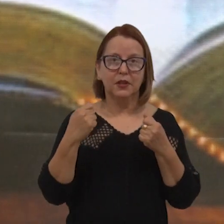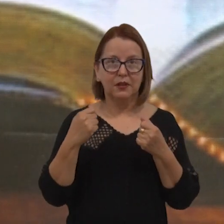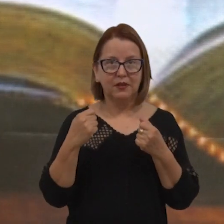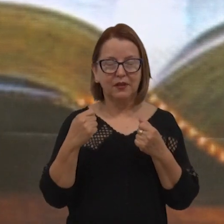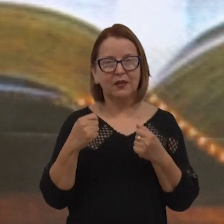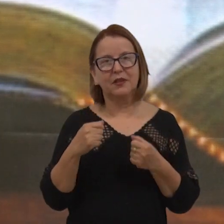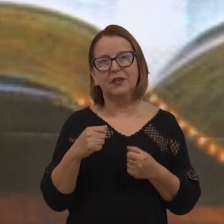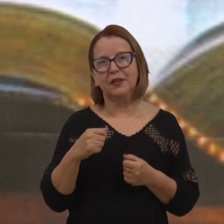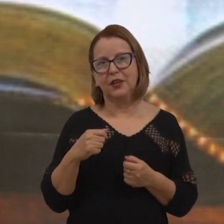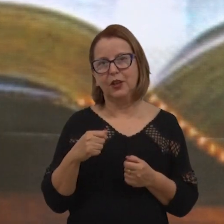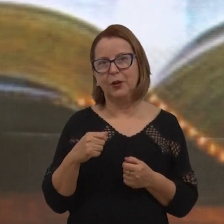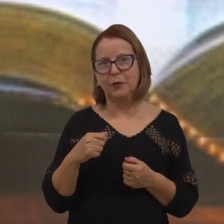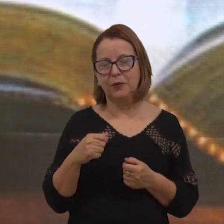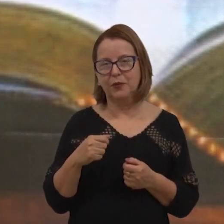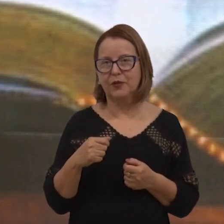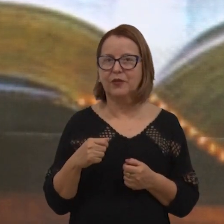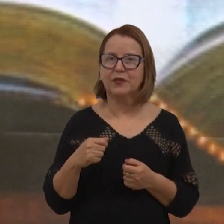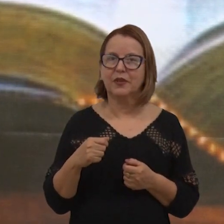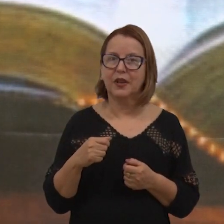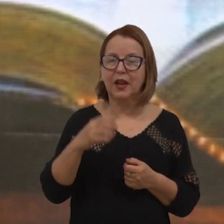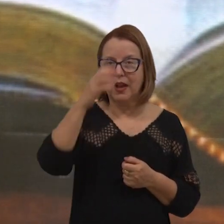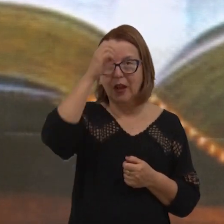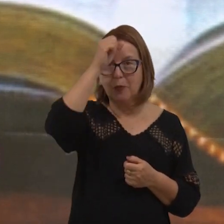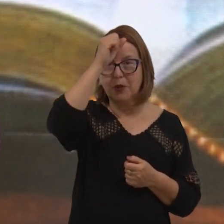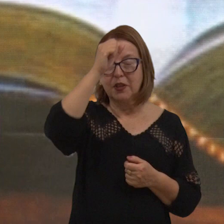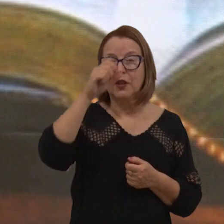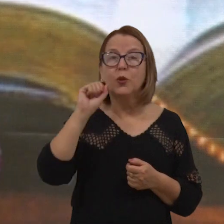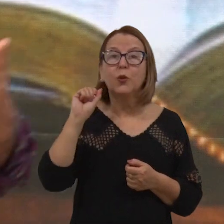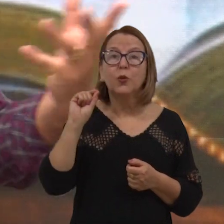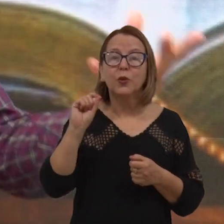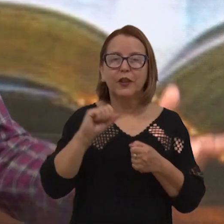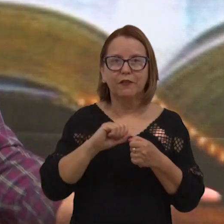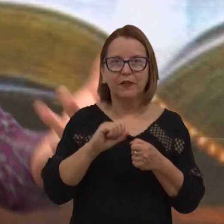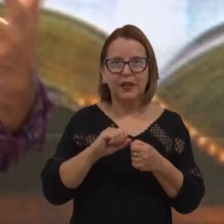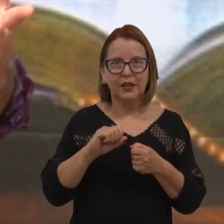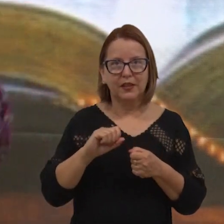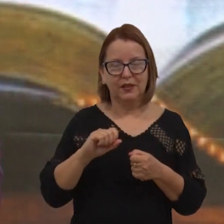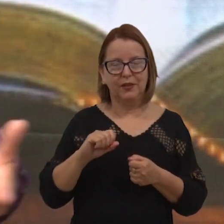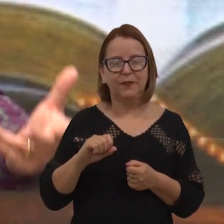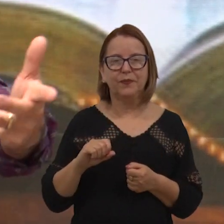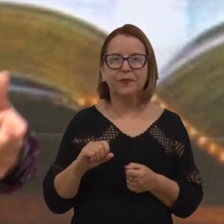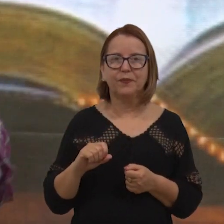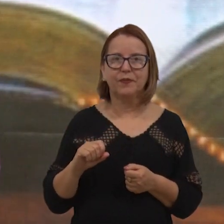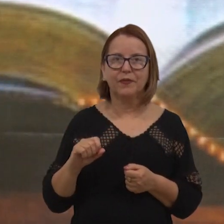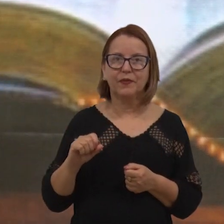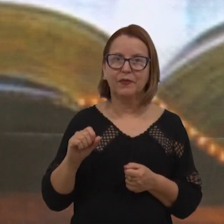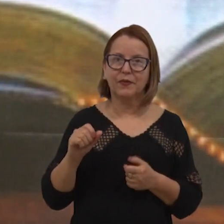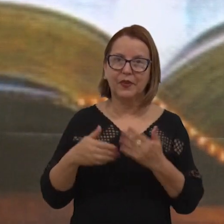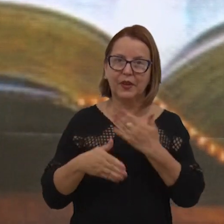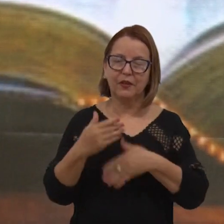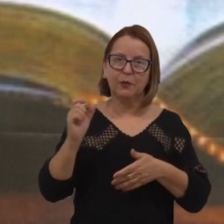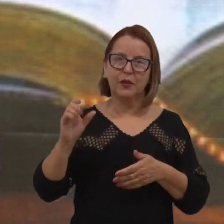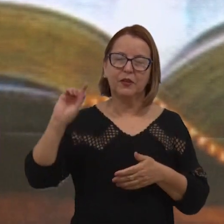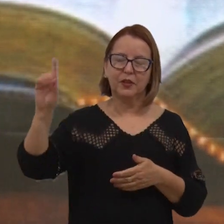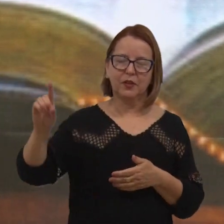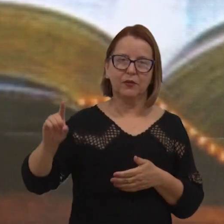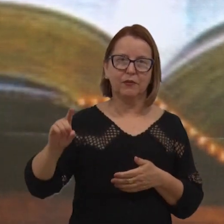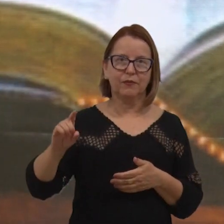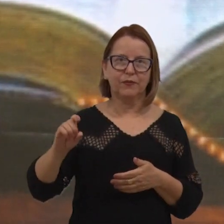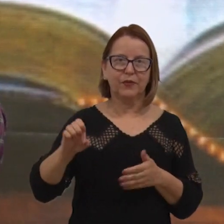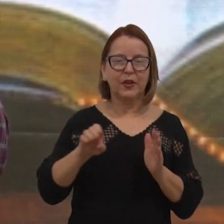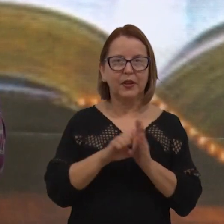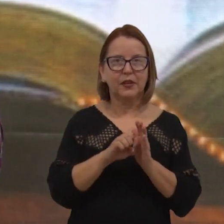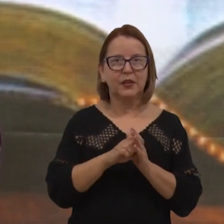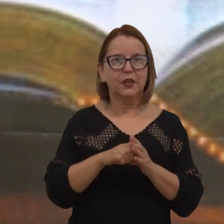isso à luz da palavra de Deus. Uma esposa que descobriu uma traição do marido,